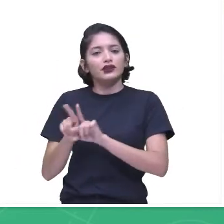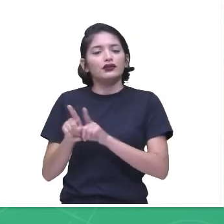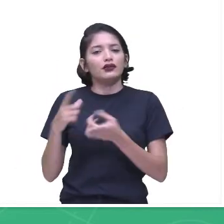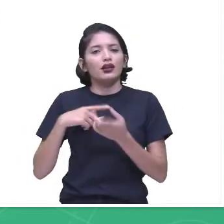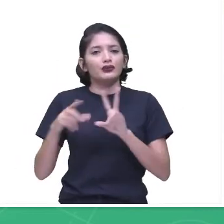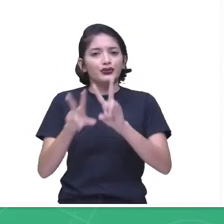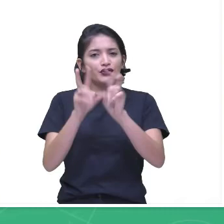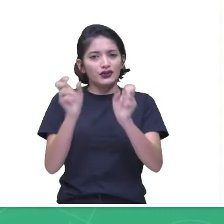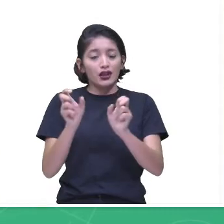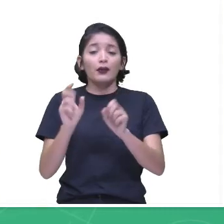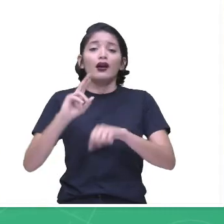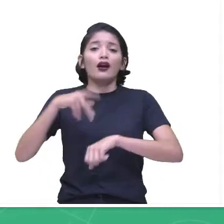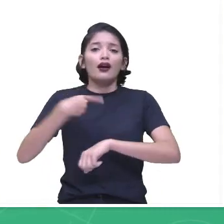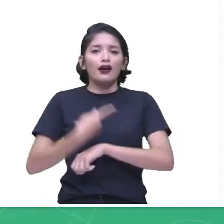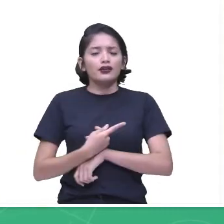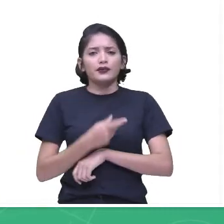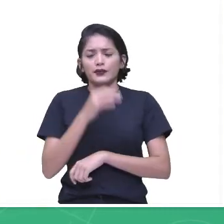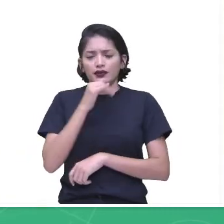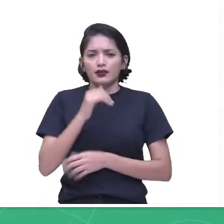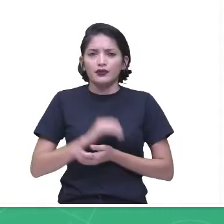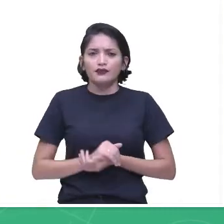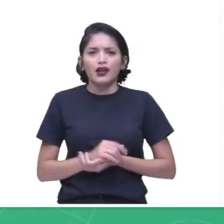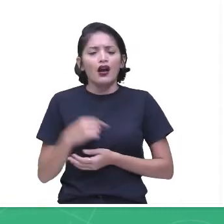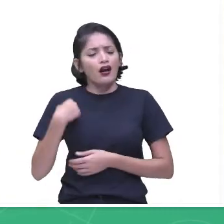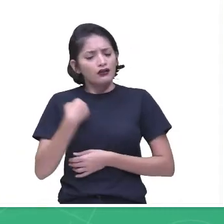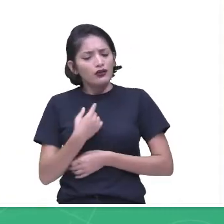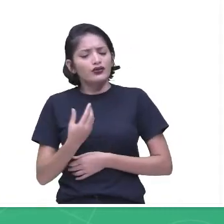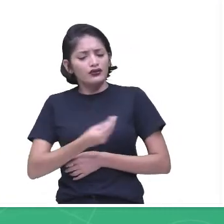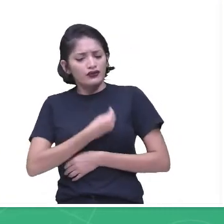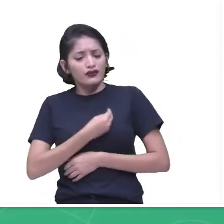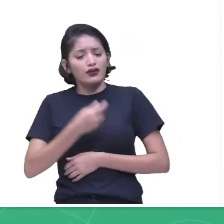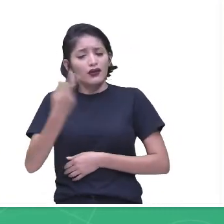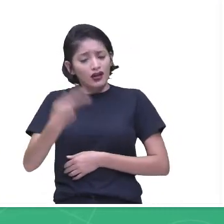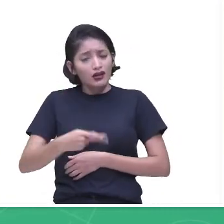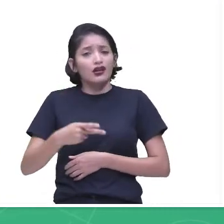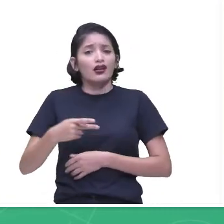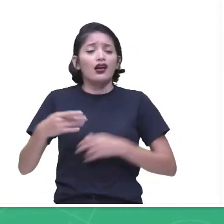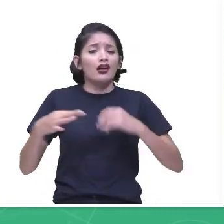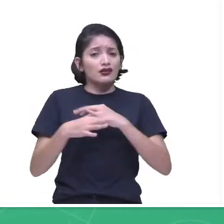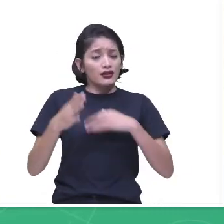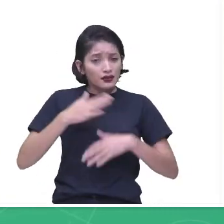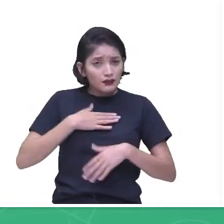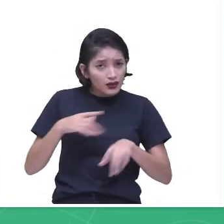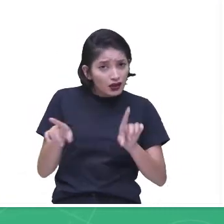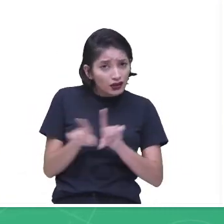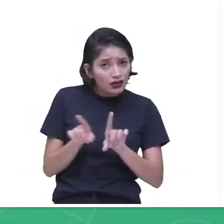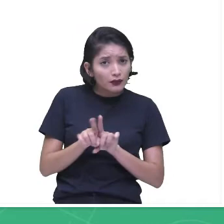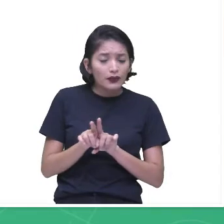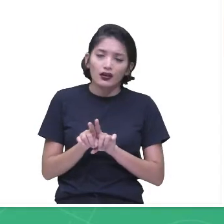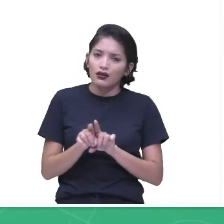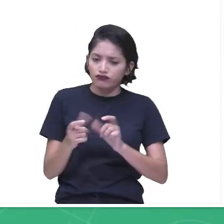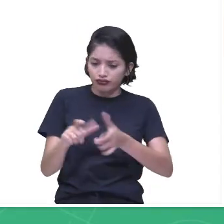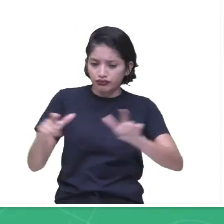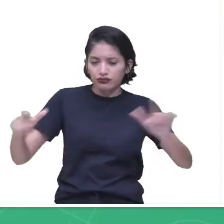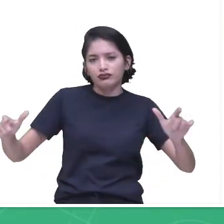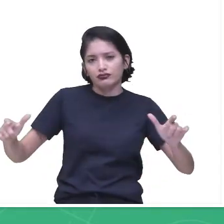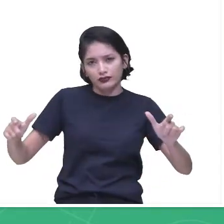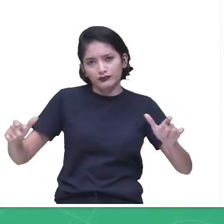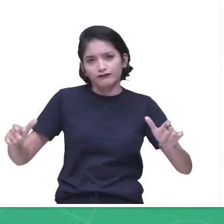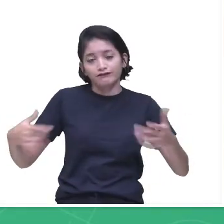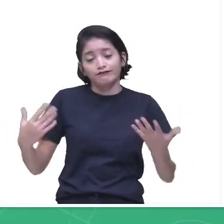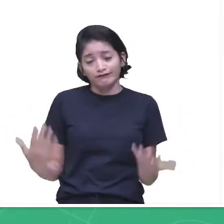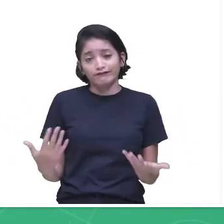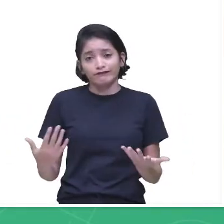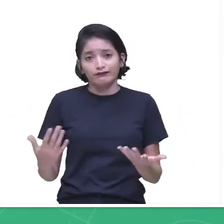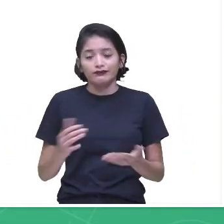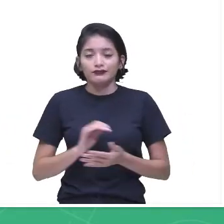questões para que nós possamos dizer, não, nós vivemos, a nossa cidadania, ela é plena. Nós vivemos realmente,